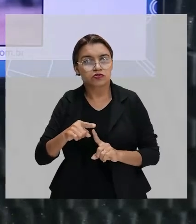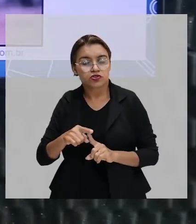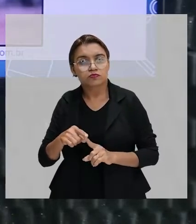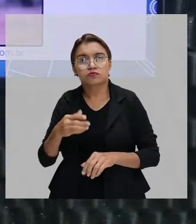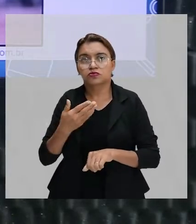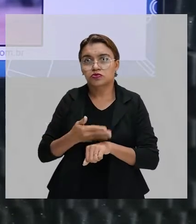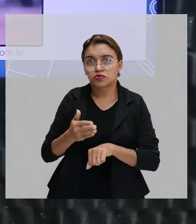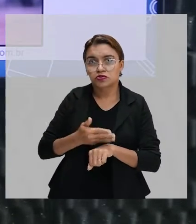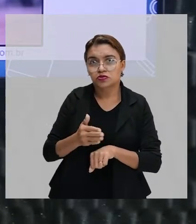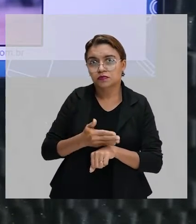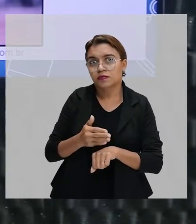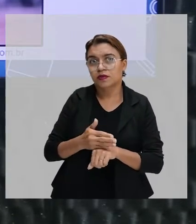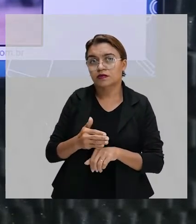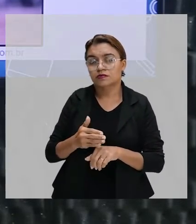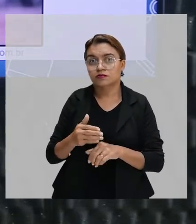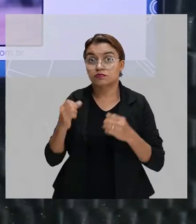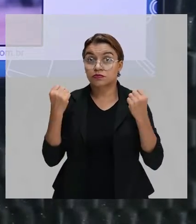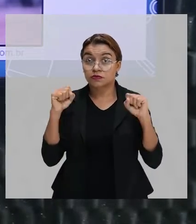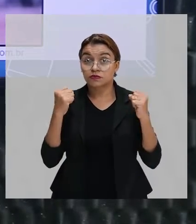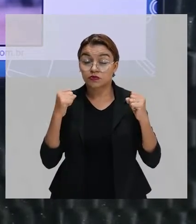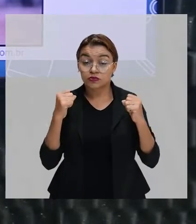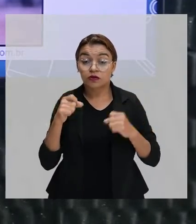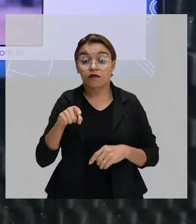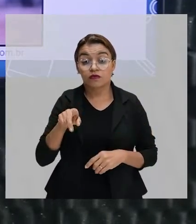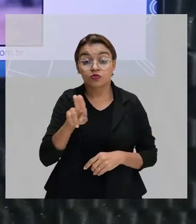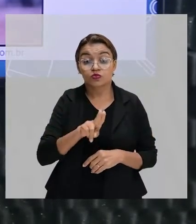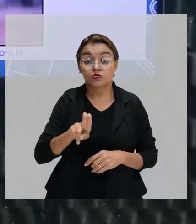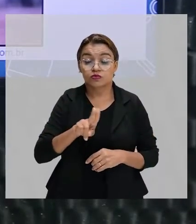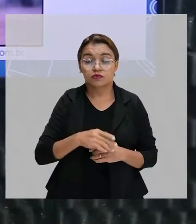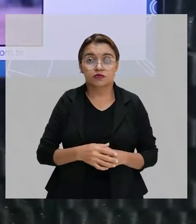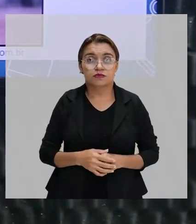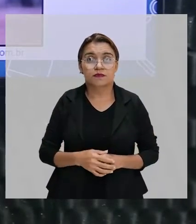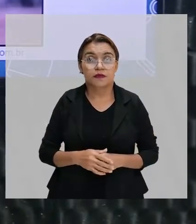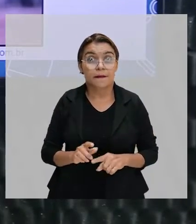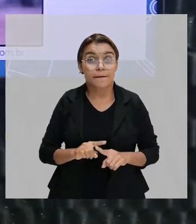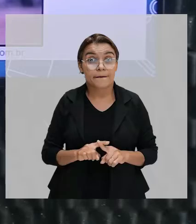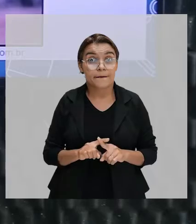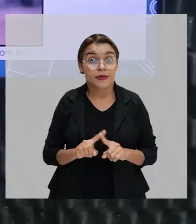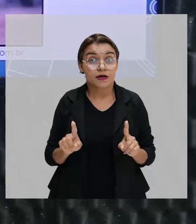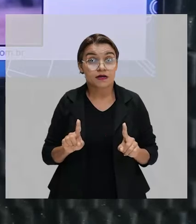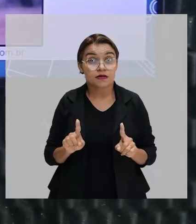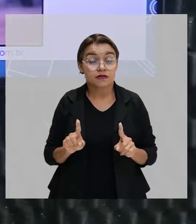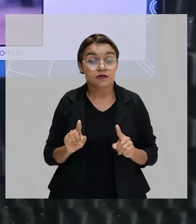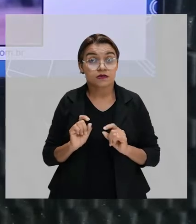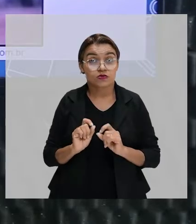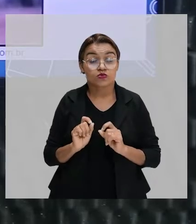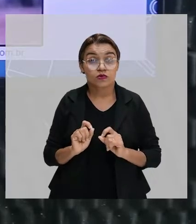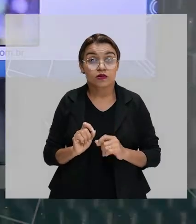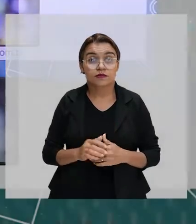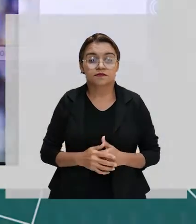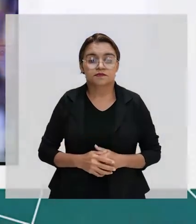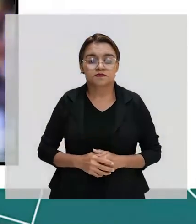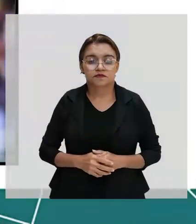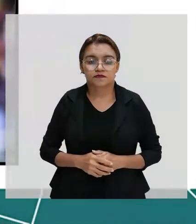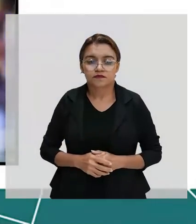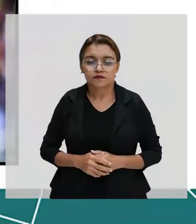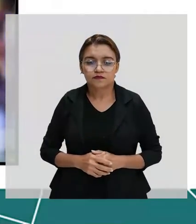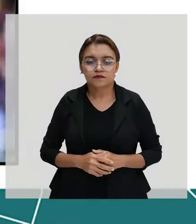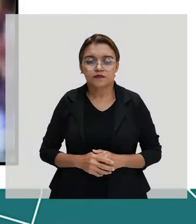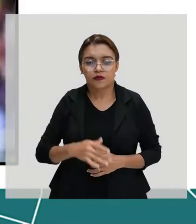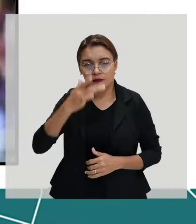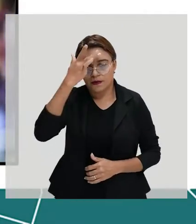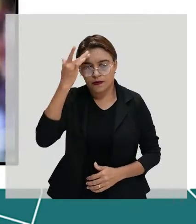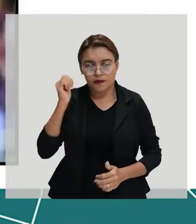Esportiva e o que não significa por exemplo que um atleta